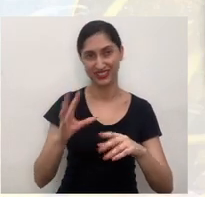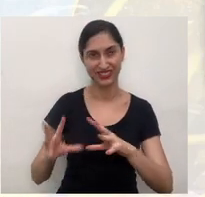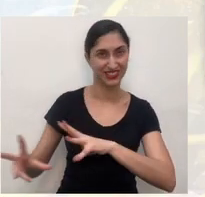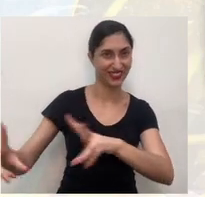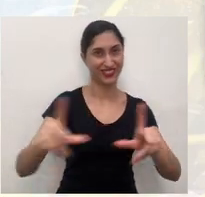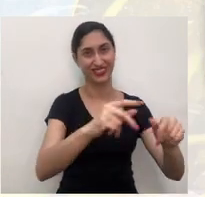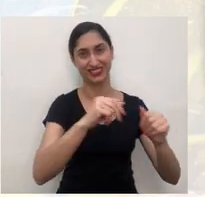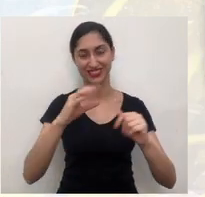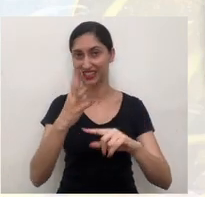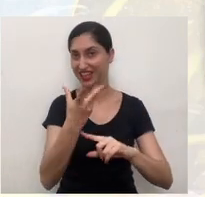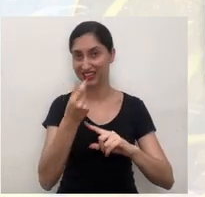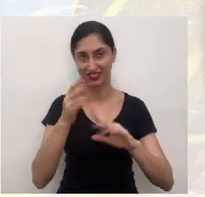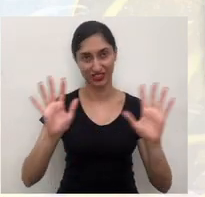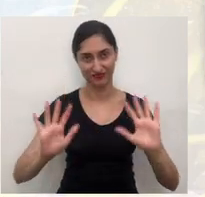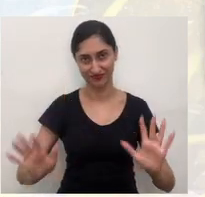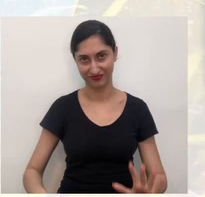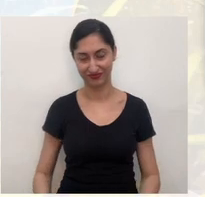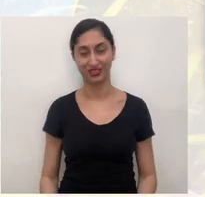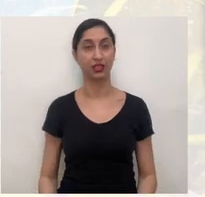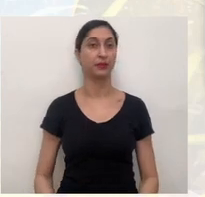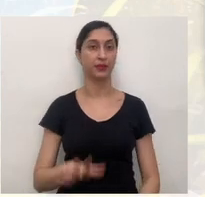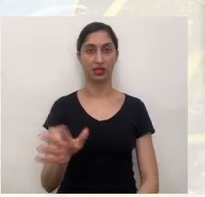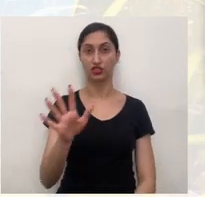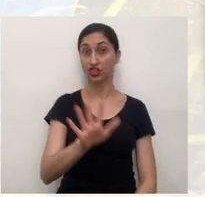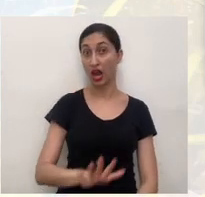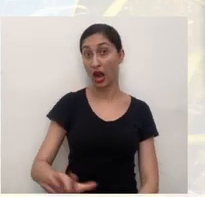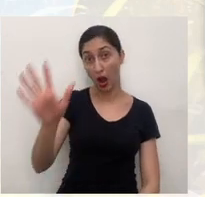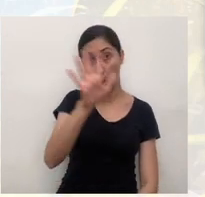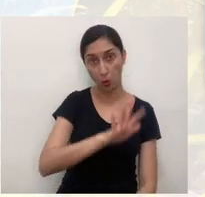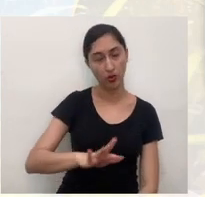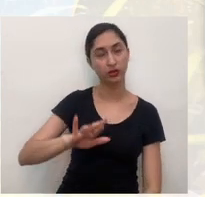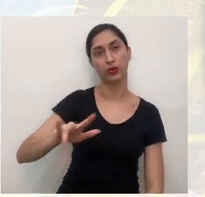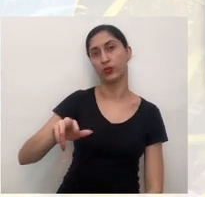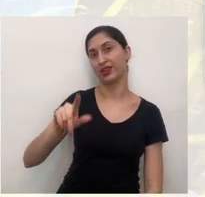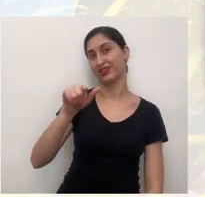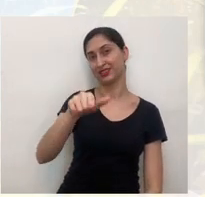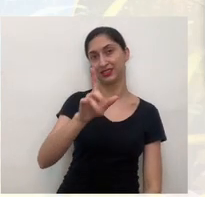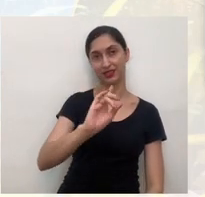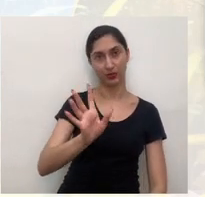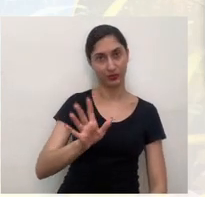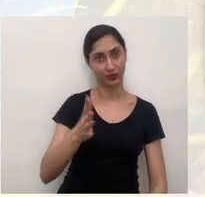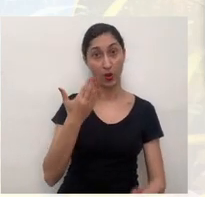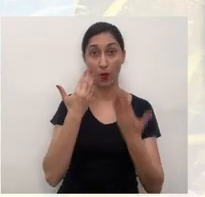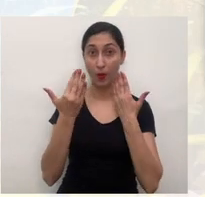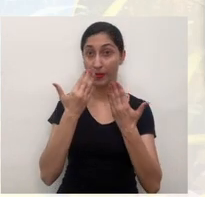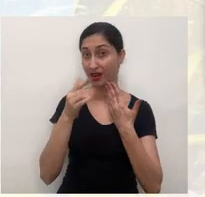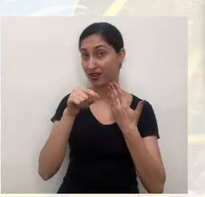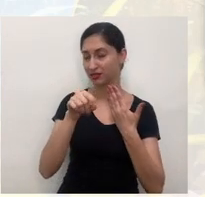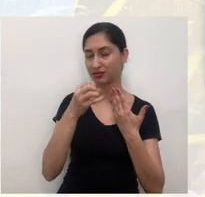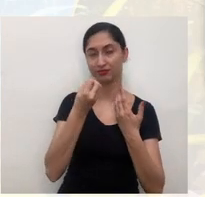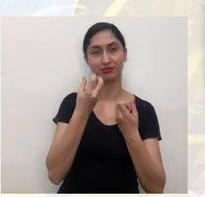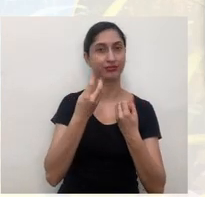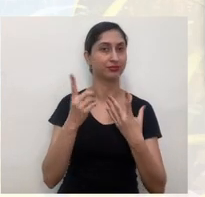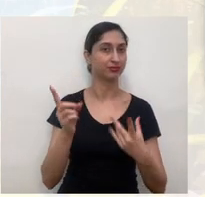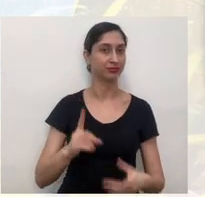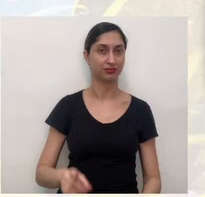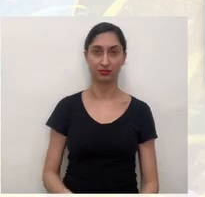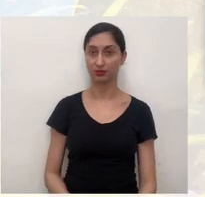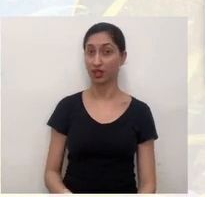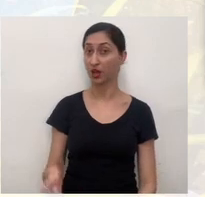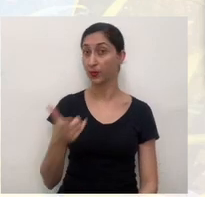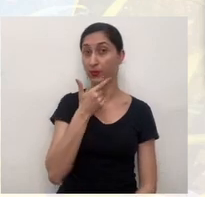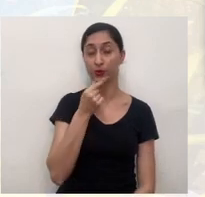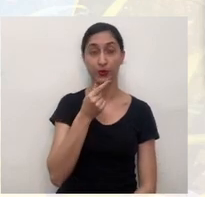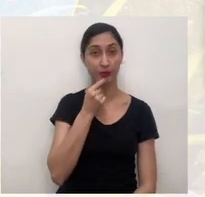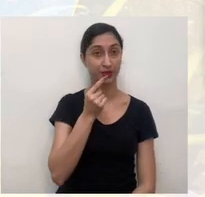arte. Mas, em geral, não é assim. Então, essa comparação não é válida. E ele, tendo tomado conhecimento,